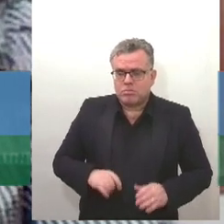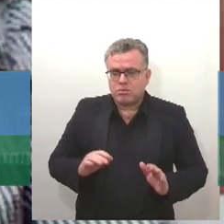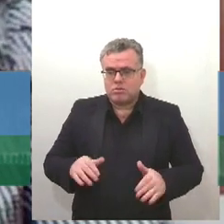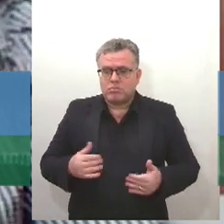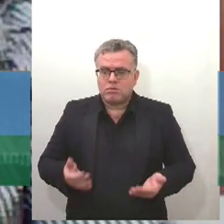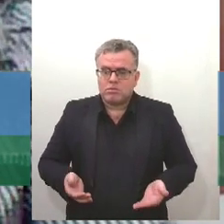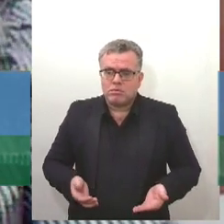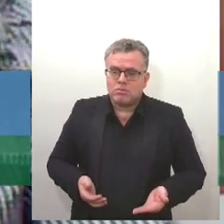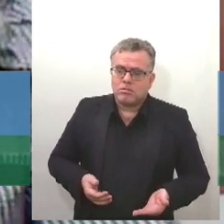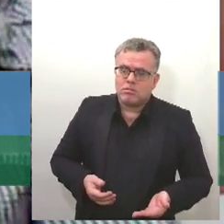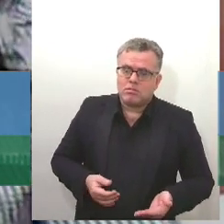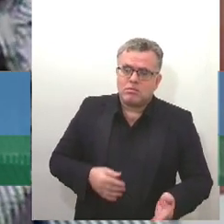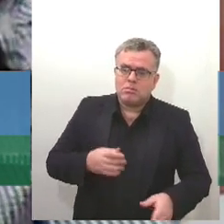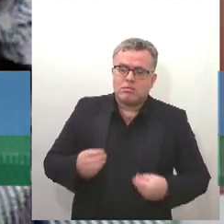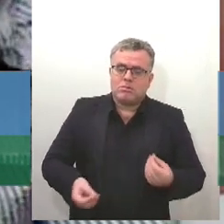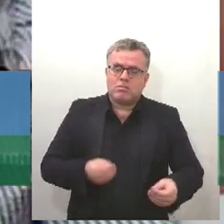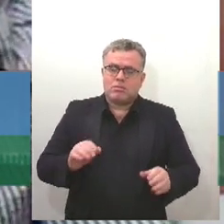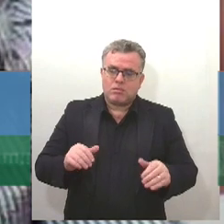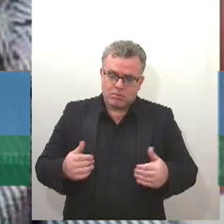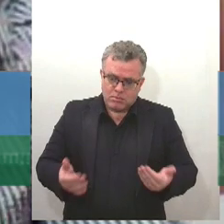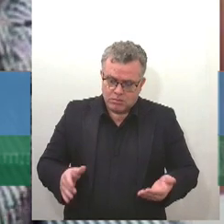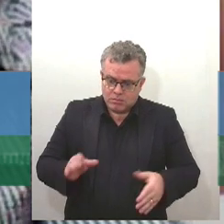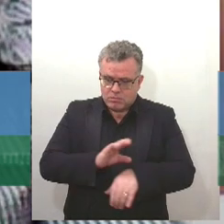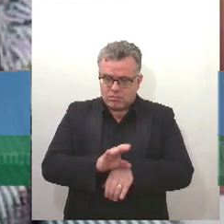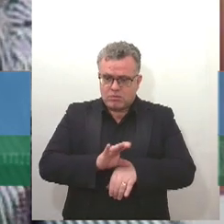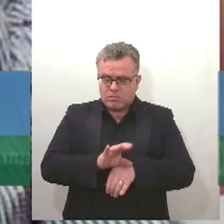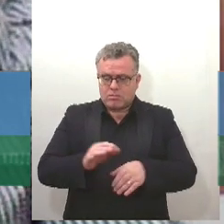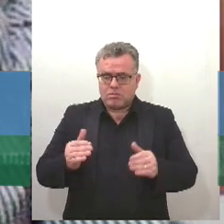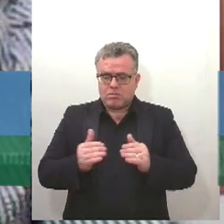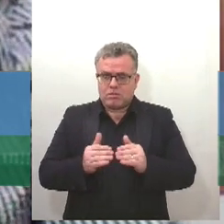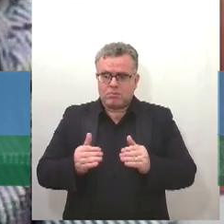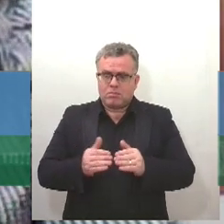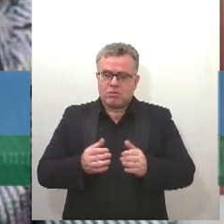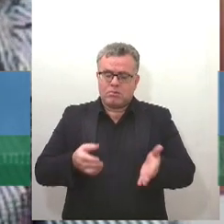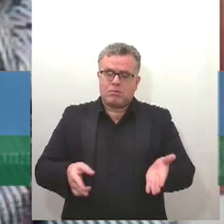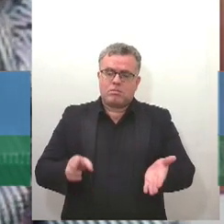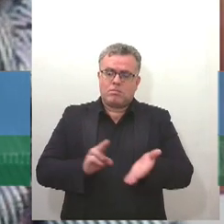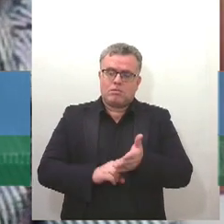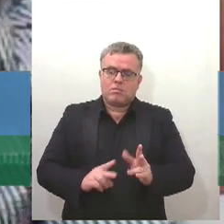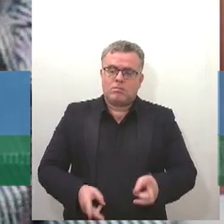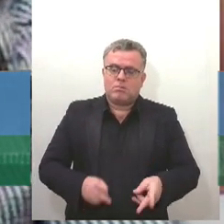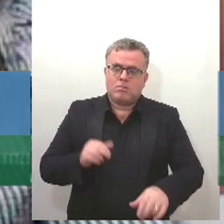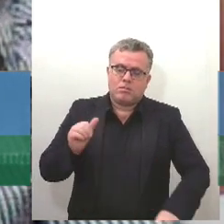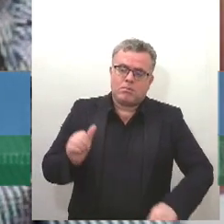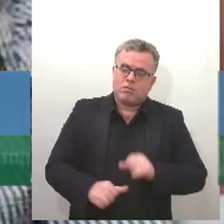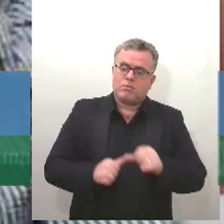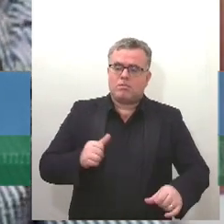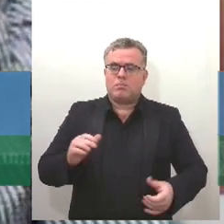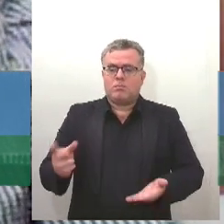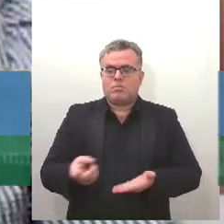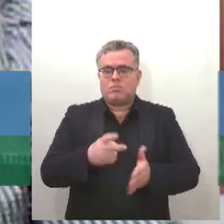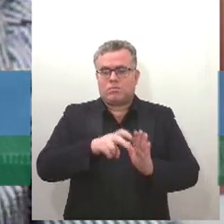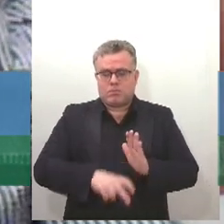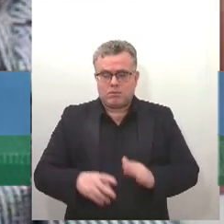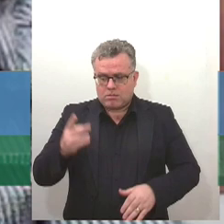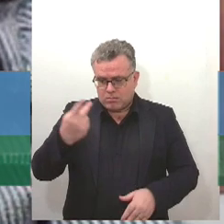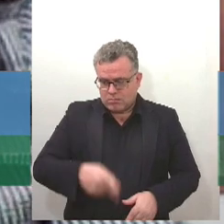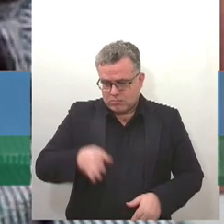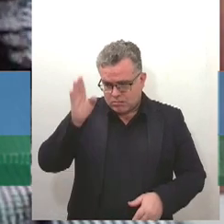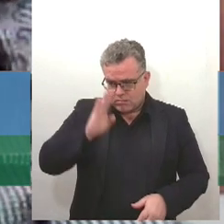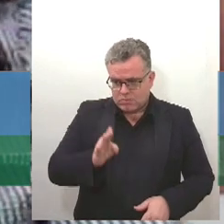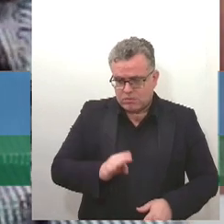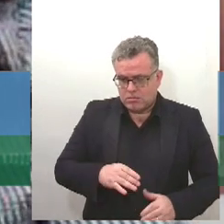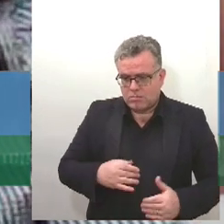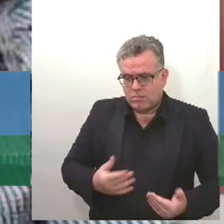da emenda constitucional que trouxe como finalidade a alteração no sistema tributário nacional e a finalidade foi